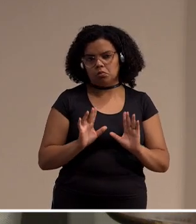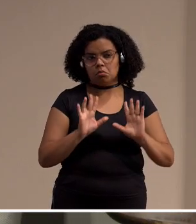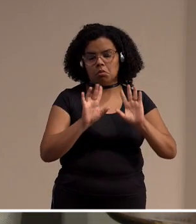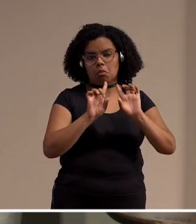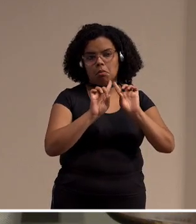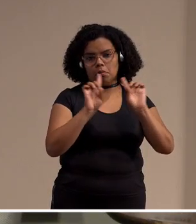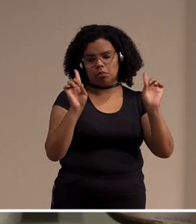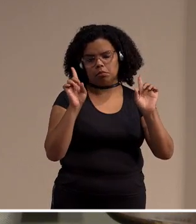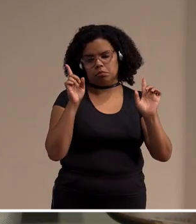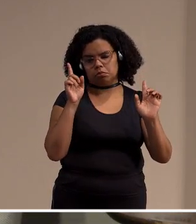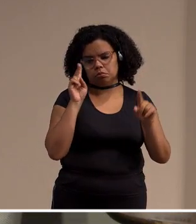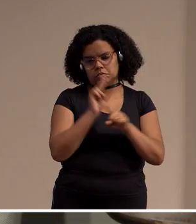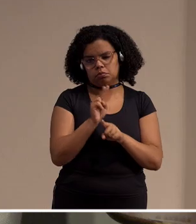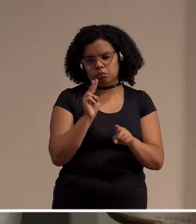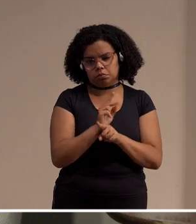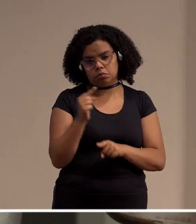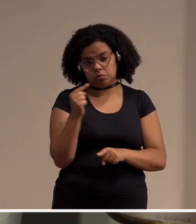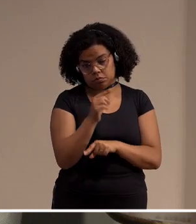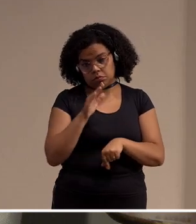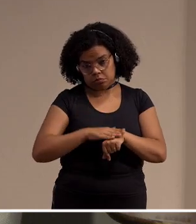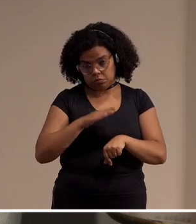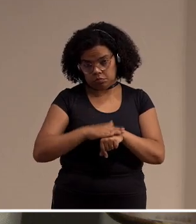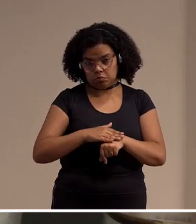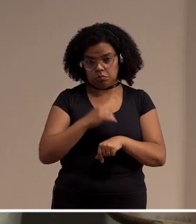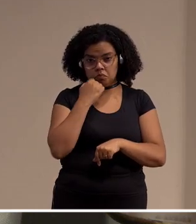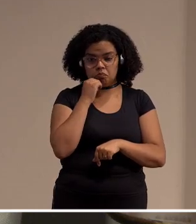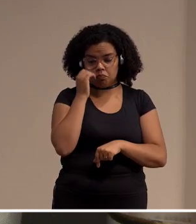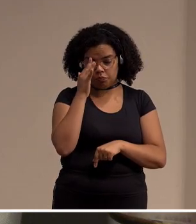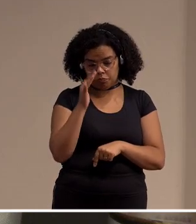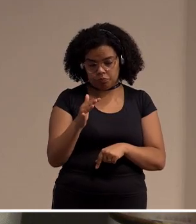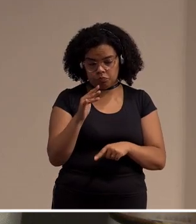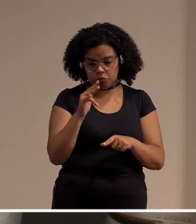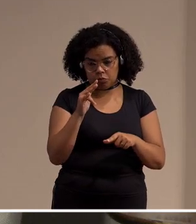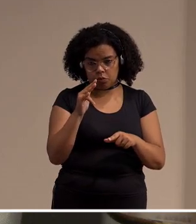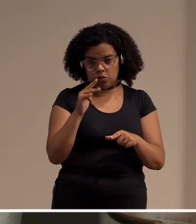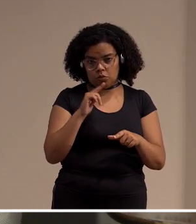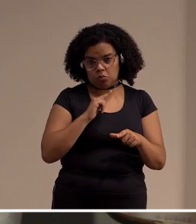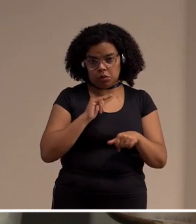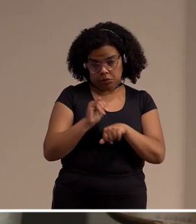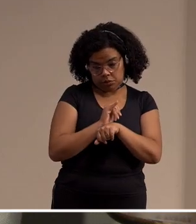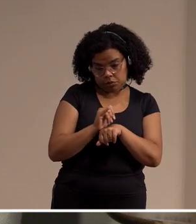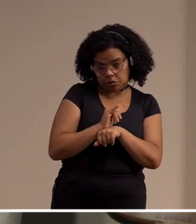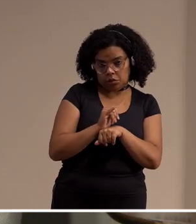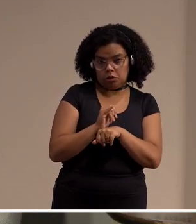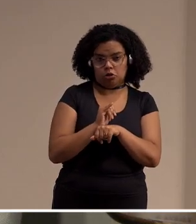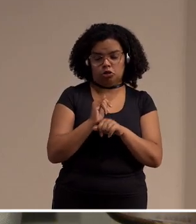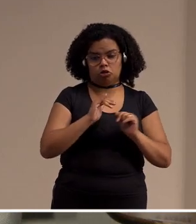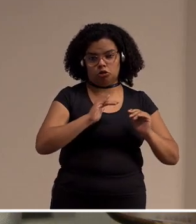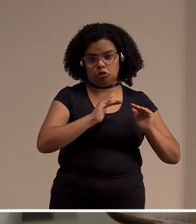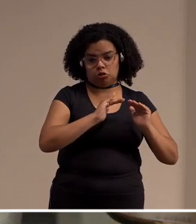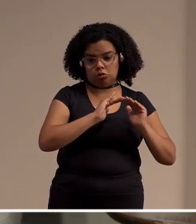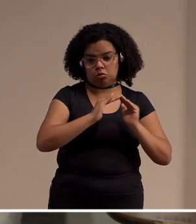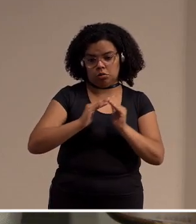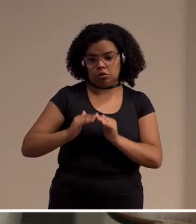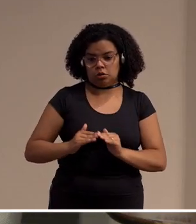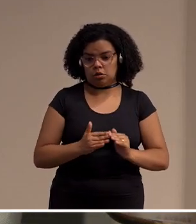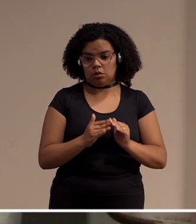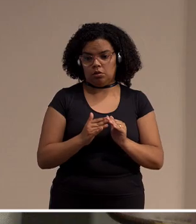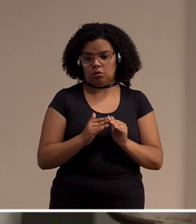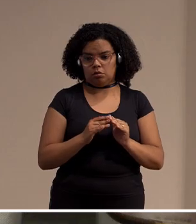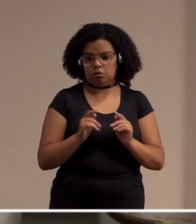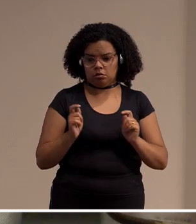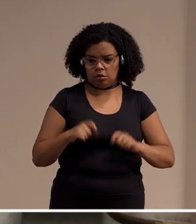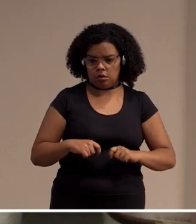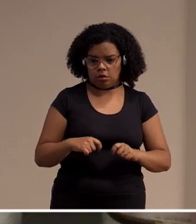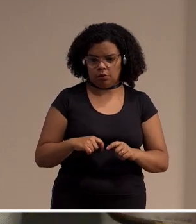Mas essa defesa que você faz da ficção científica como um gênero marginal se deve a quê, portanto? Já